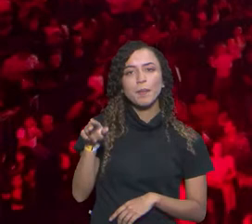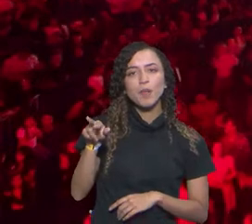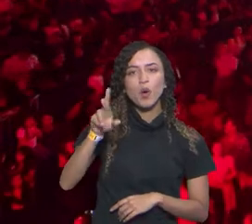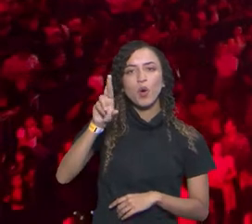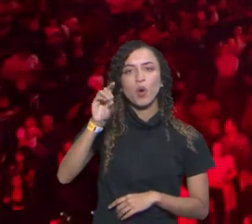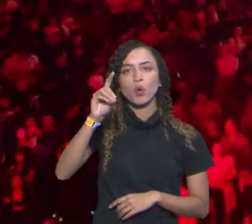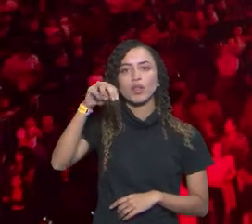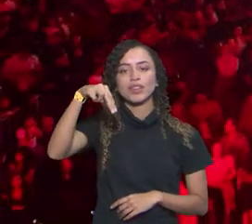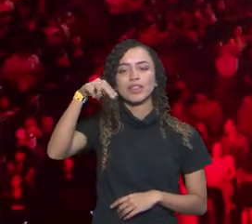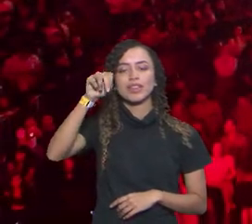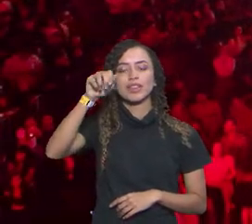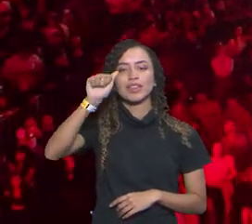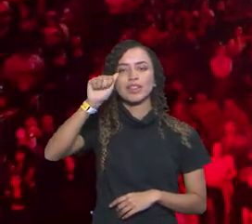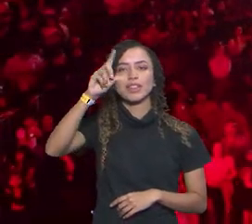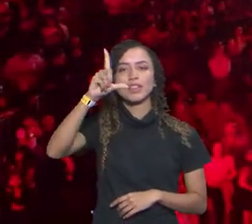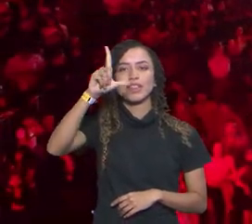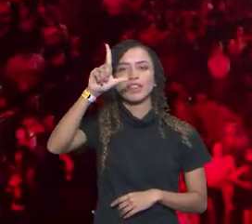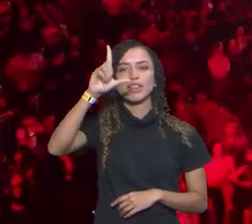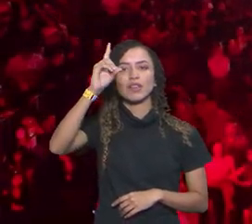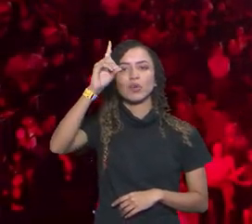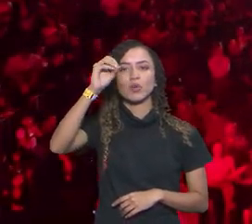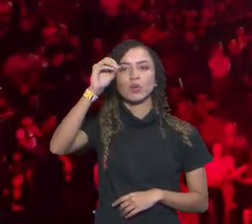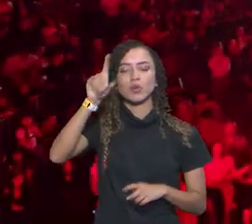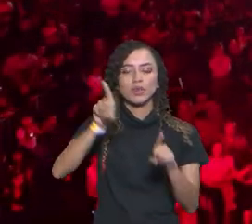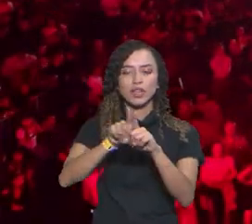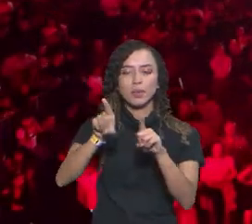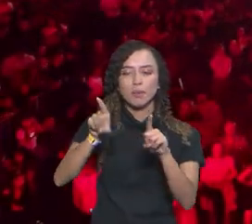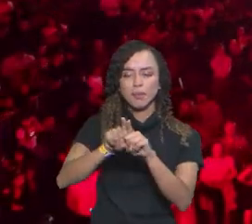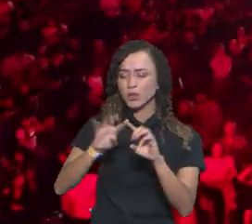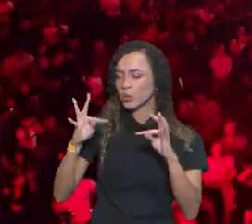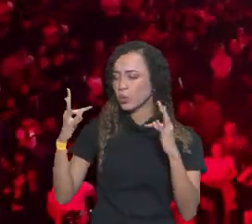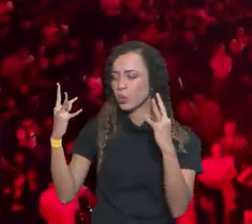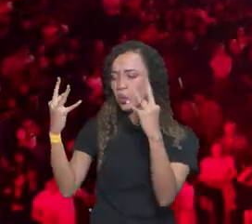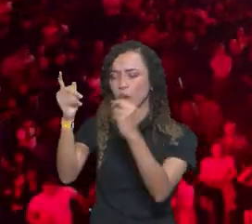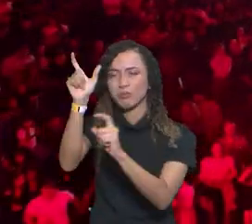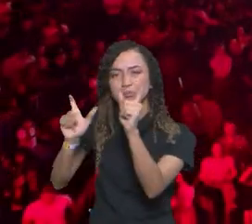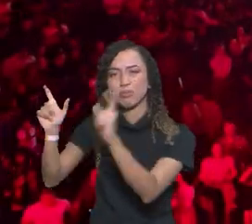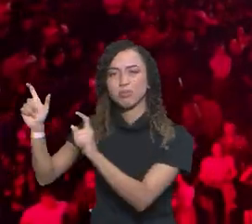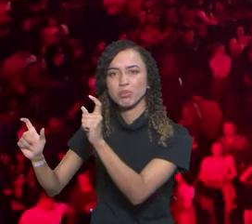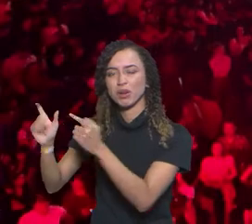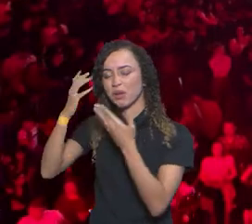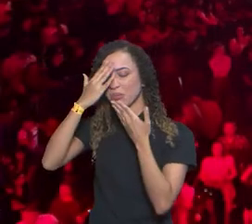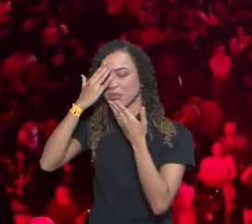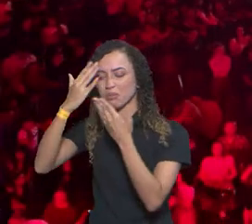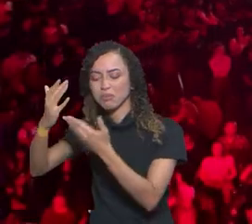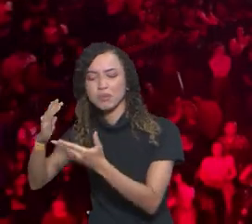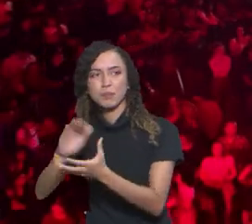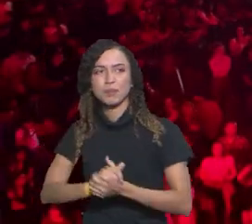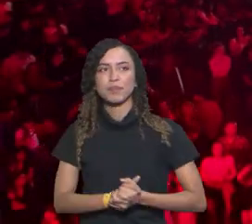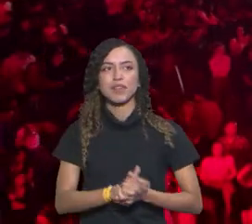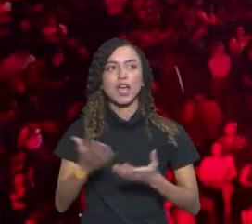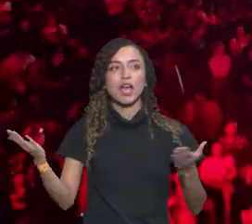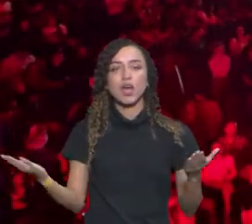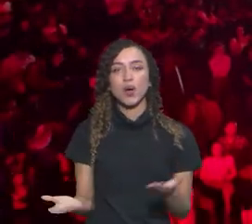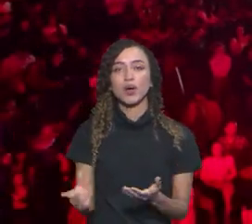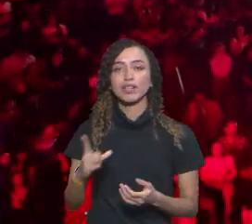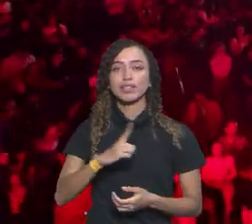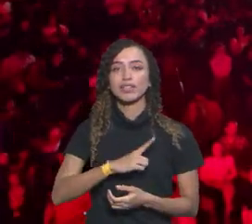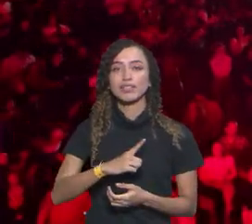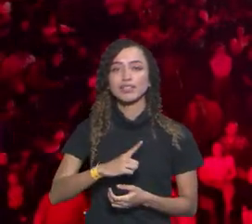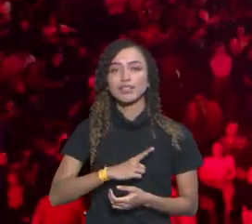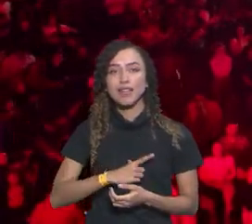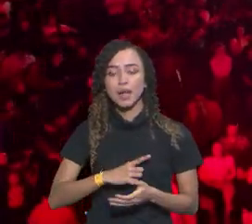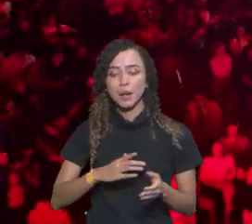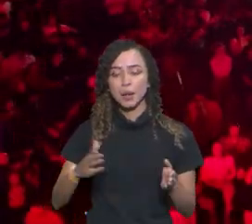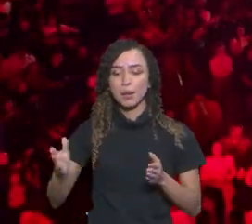Fernandes Aline Alana Anderson Luiz Lino Portela a gente vai aos nossos comerciais porque